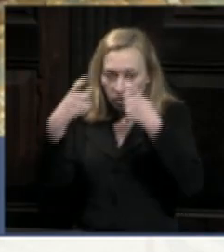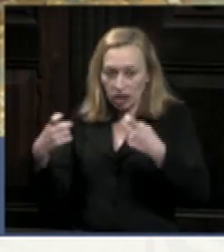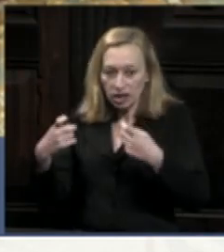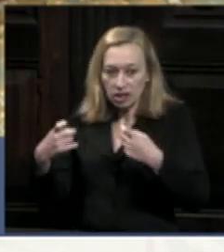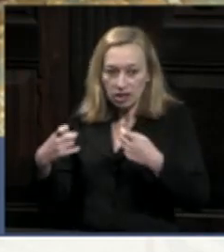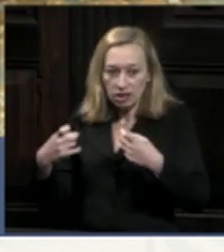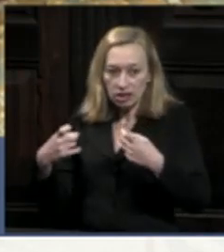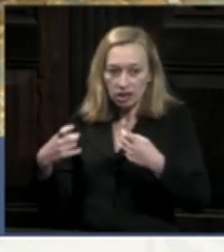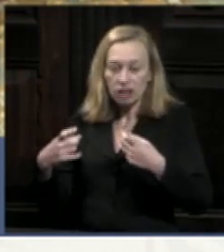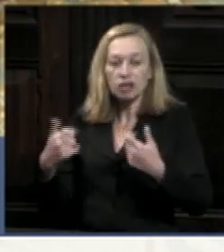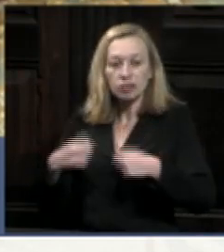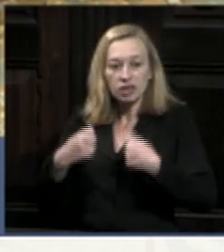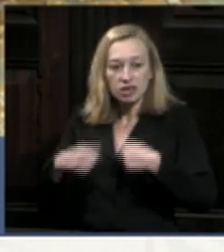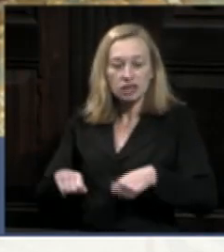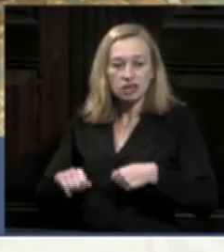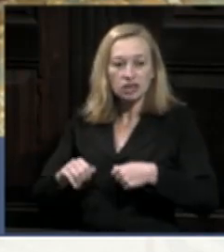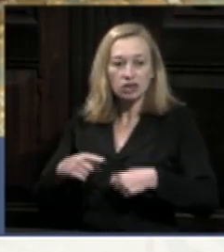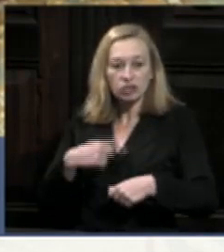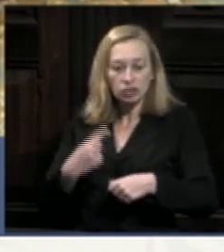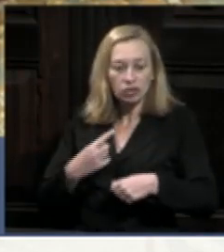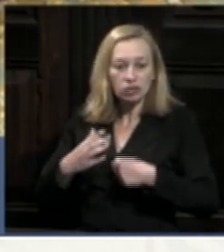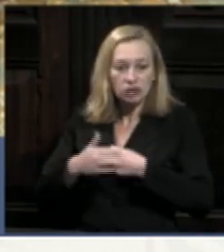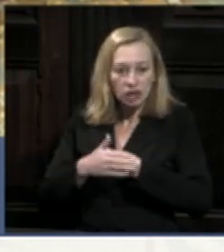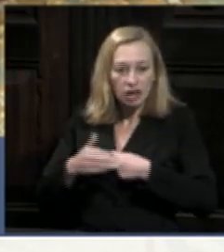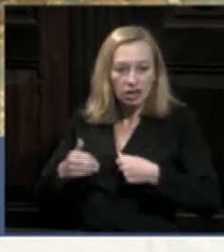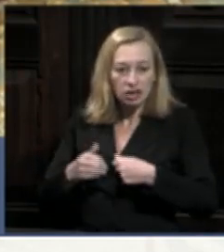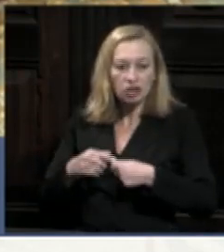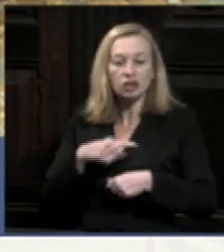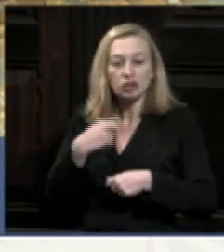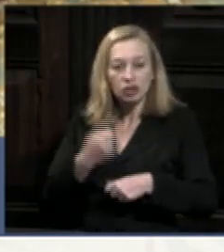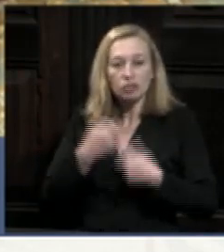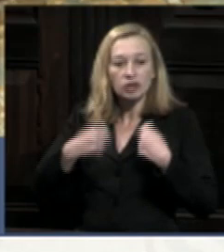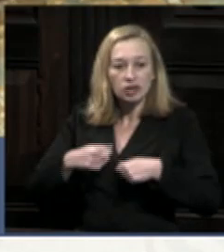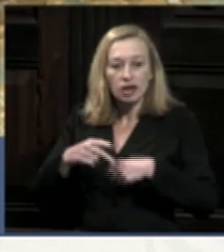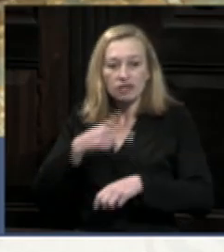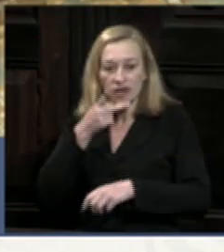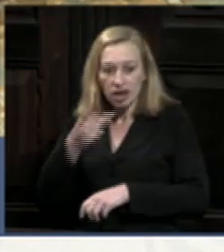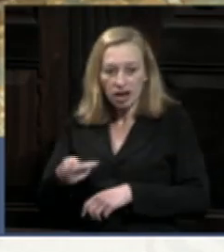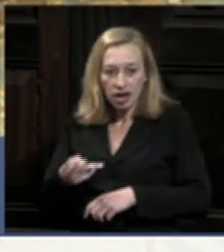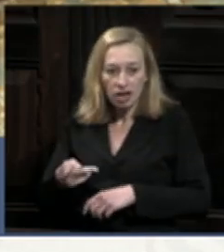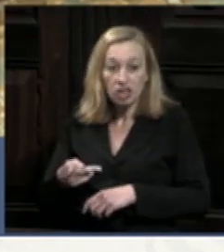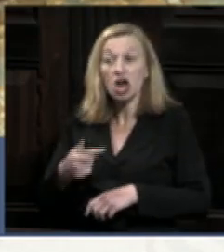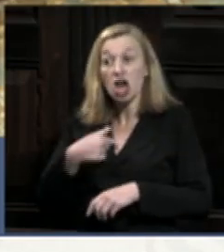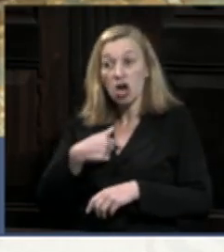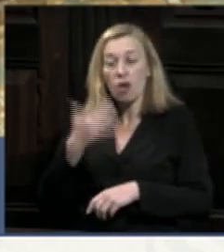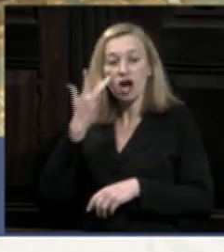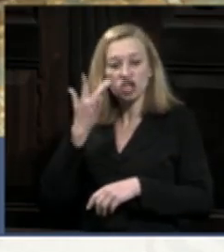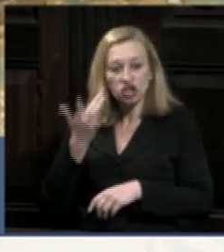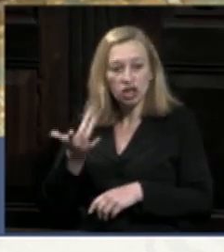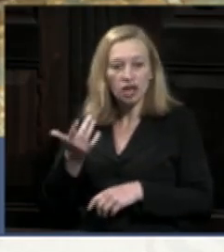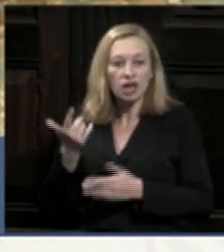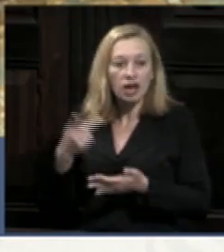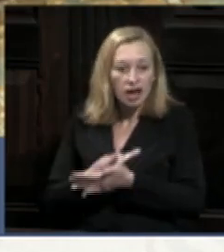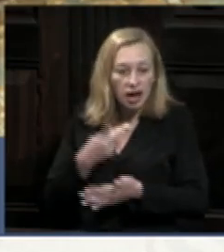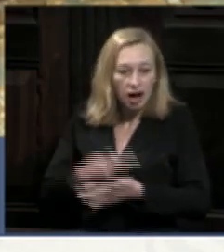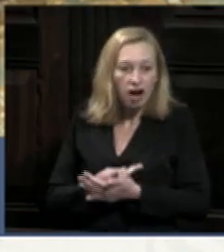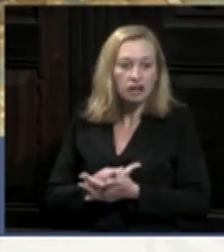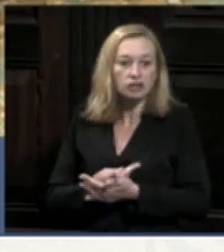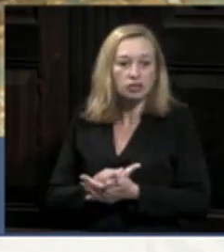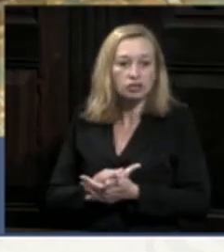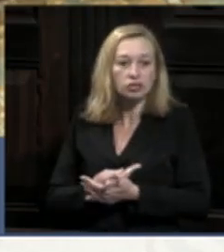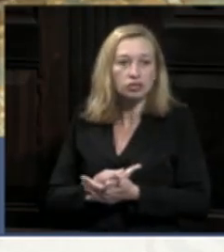e desse ponto de vista eu reafirmo da mesma forma como a cheia do surdo continua esperando a apuração